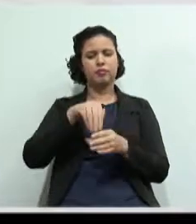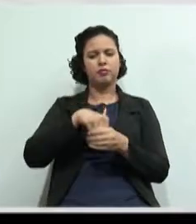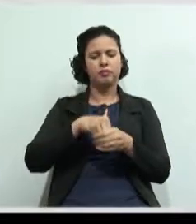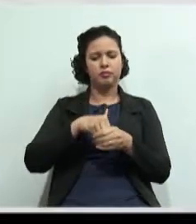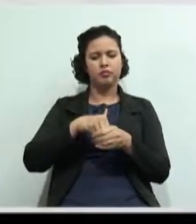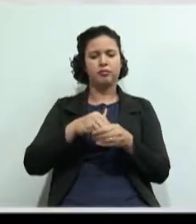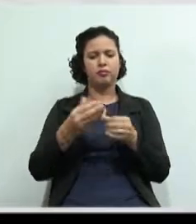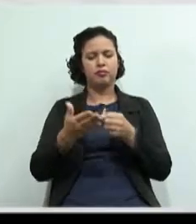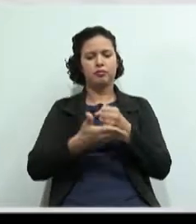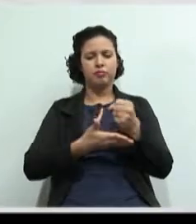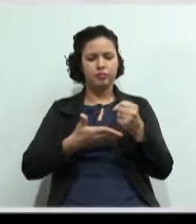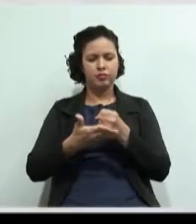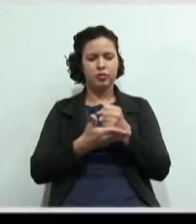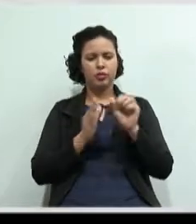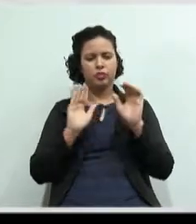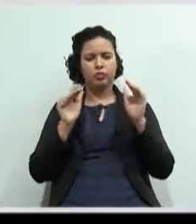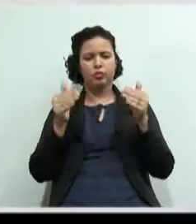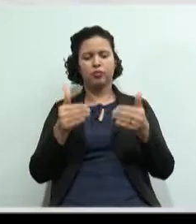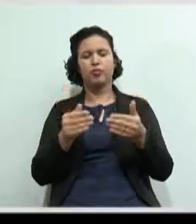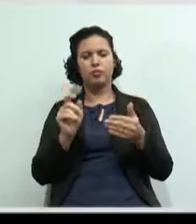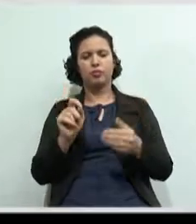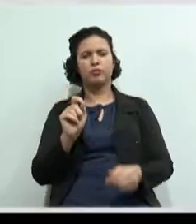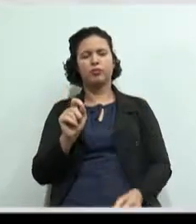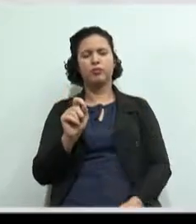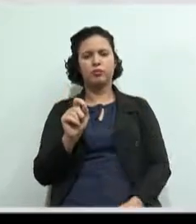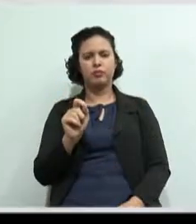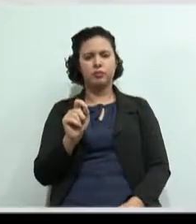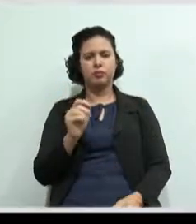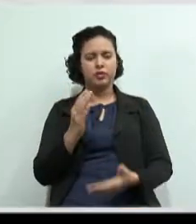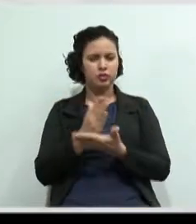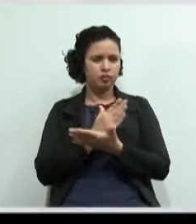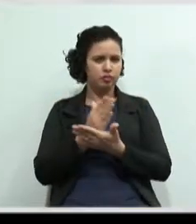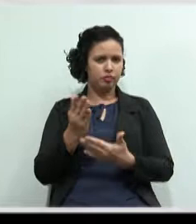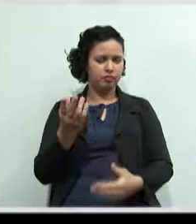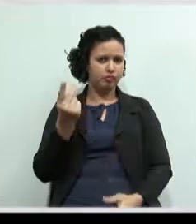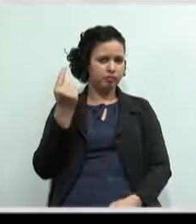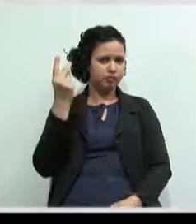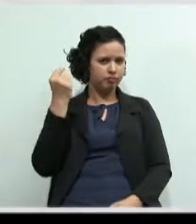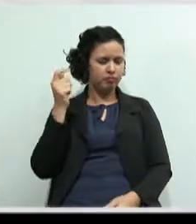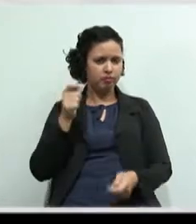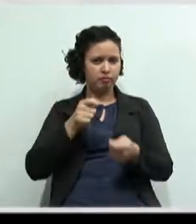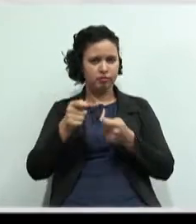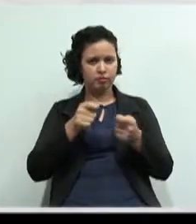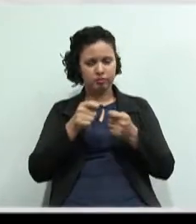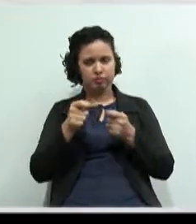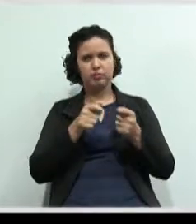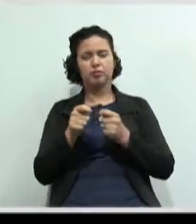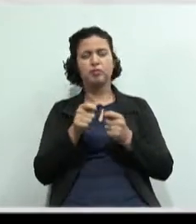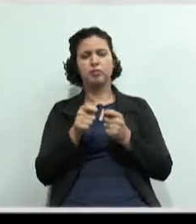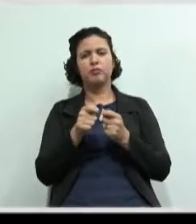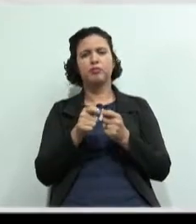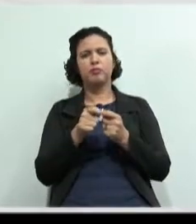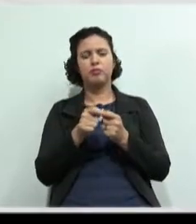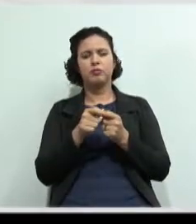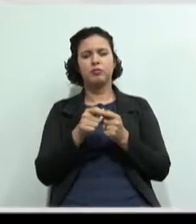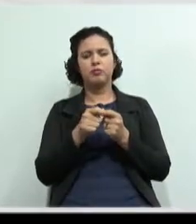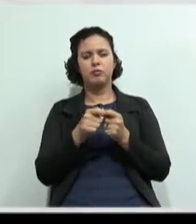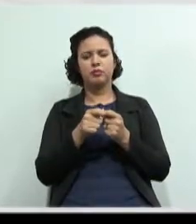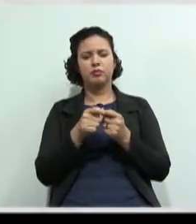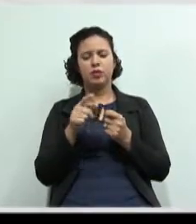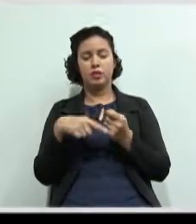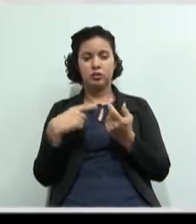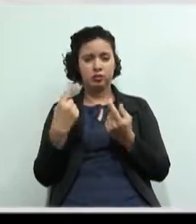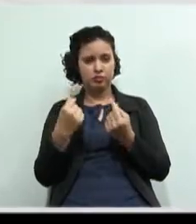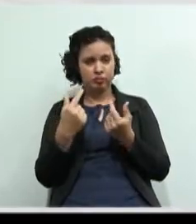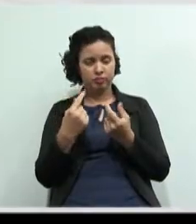tá? O foco naquela época, tá, de alguns tempos atrás, era no controle operacional, ou seja, no